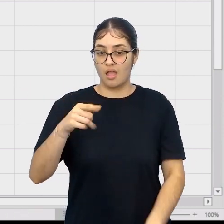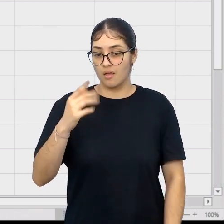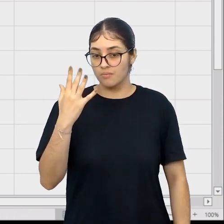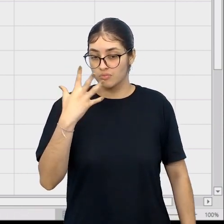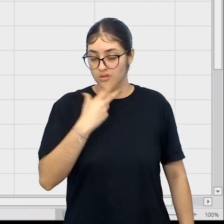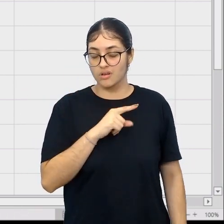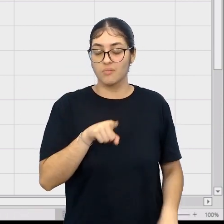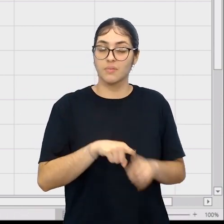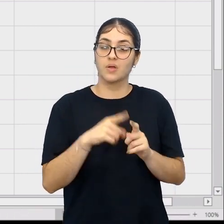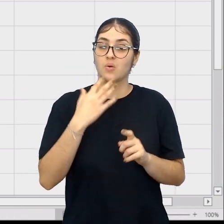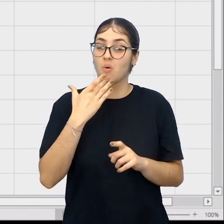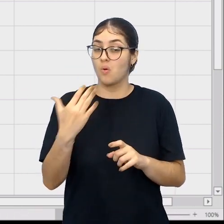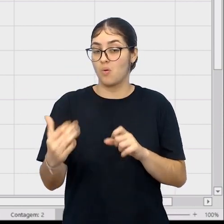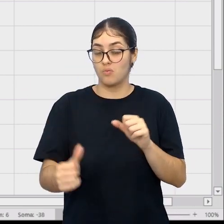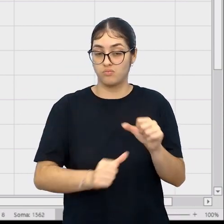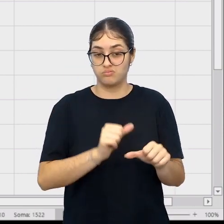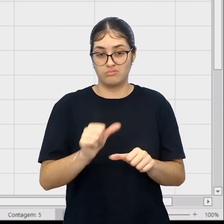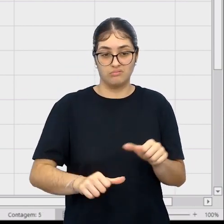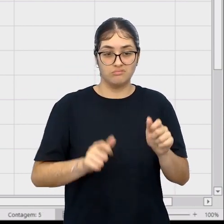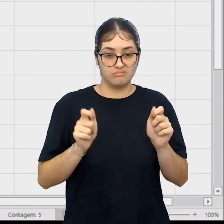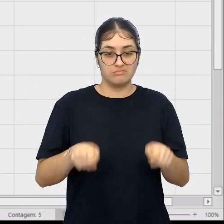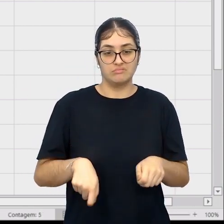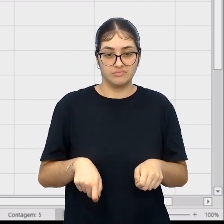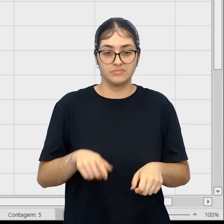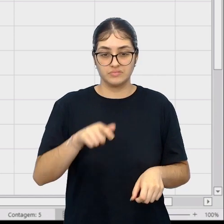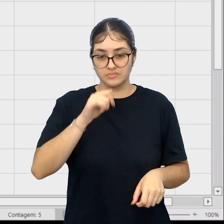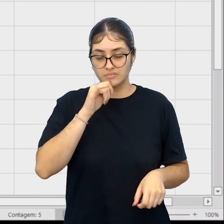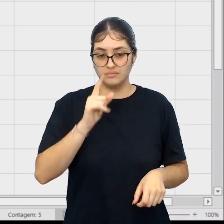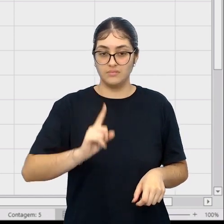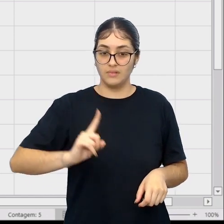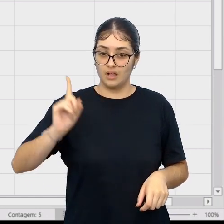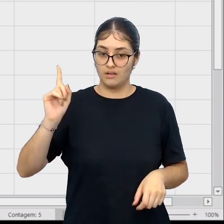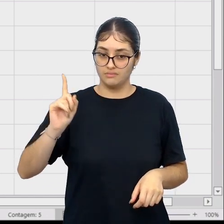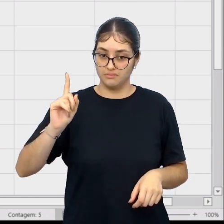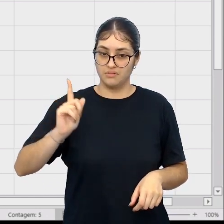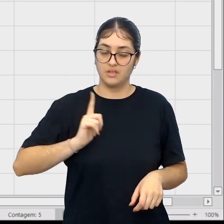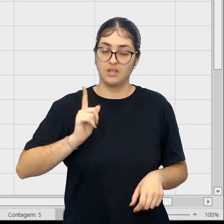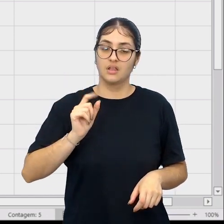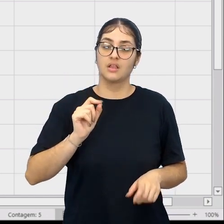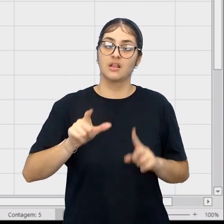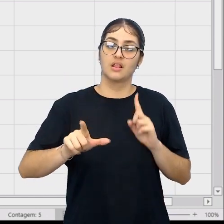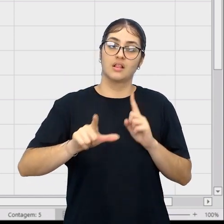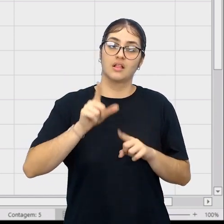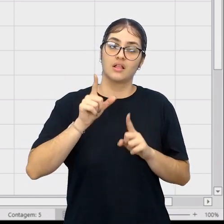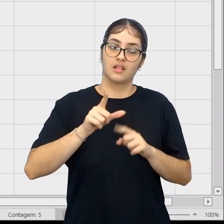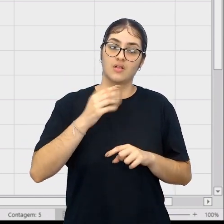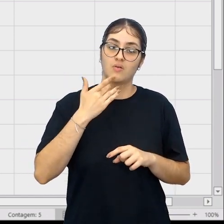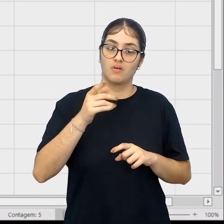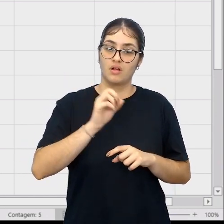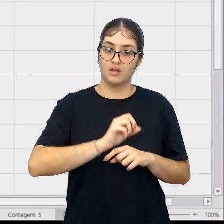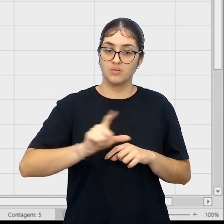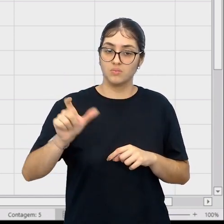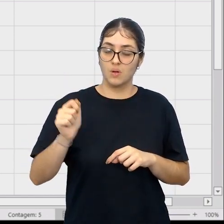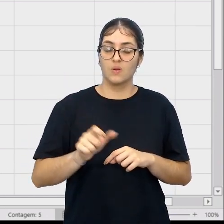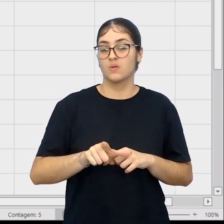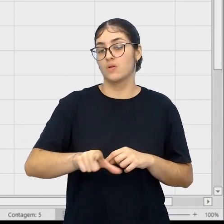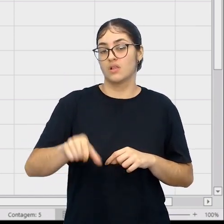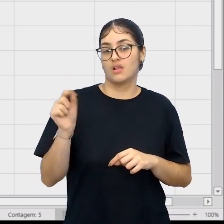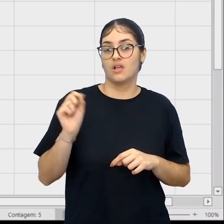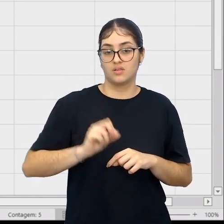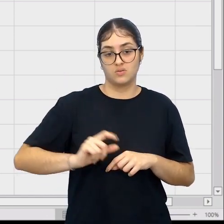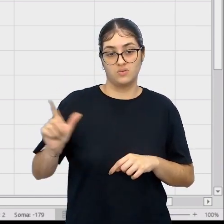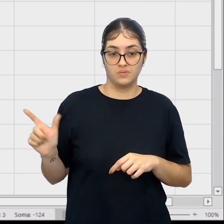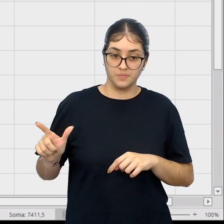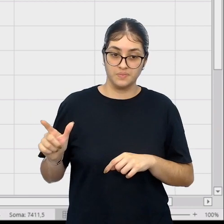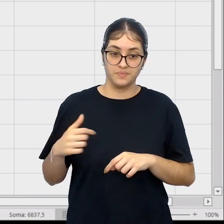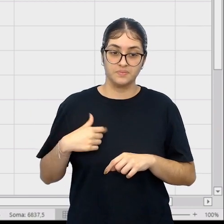cor, Sim. né? Então, assim, a gente pode pôr, esse aqui, eu quero que essa parte de cima aqui, a letra fique em azul. Aí você pode escolher lá um azul.